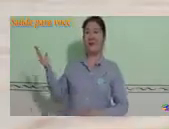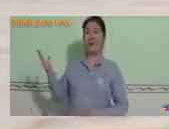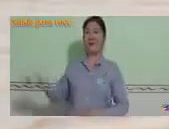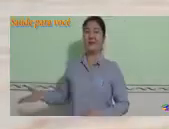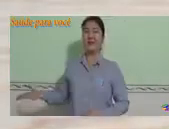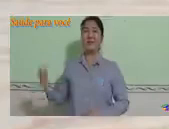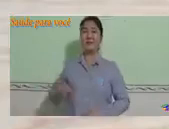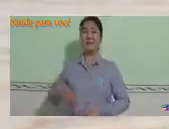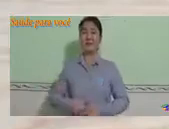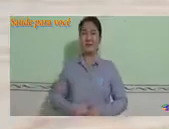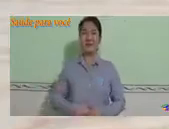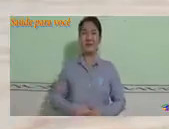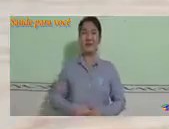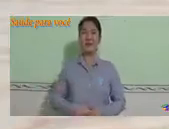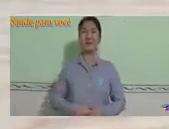3.